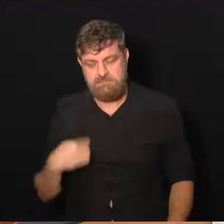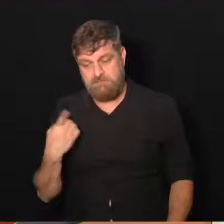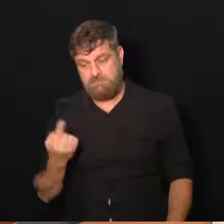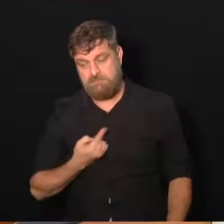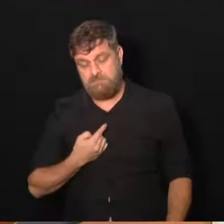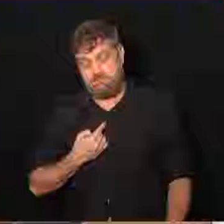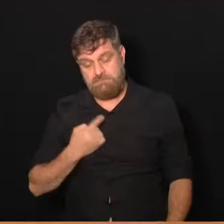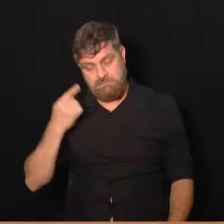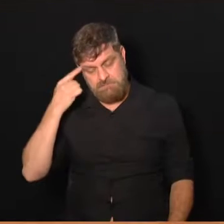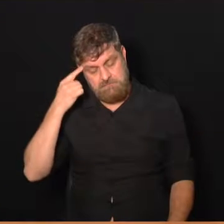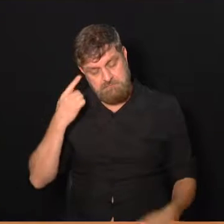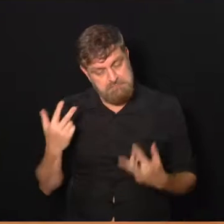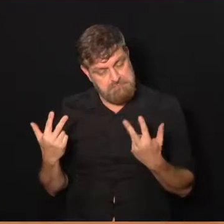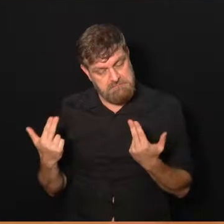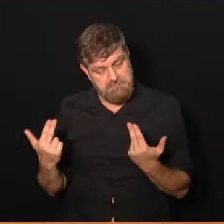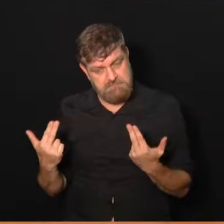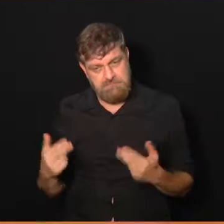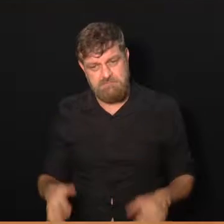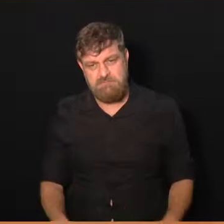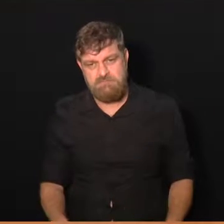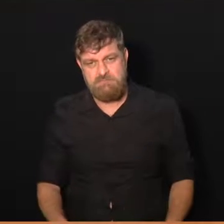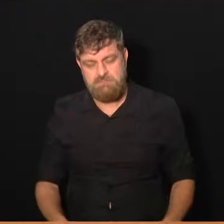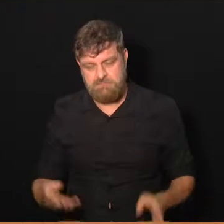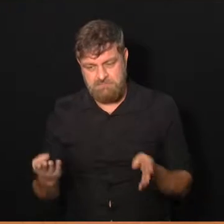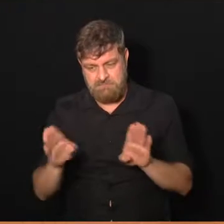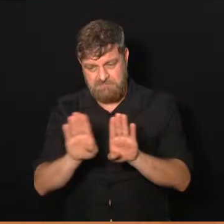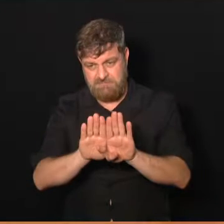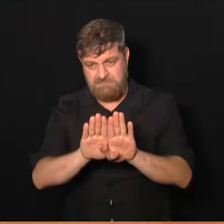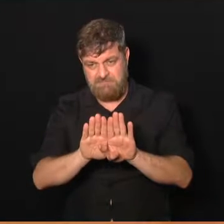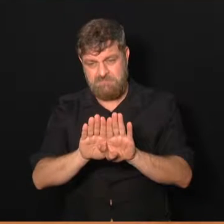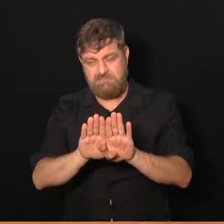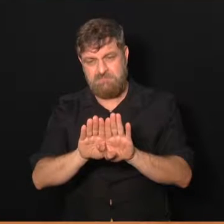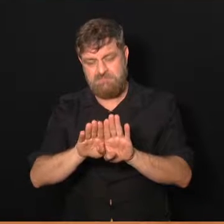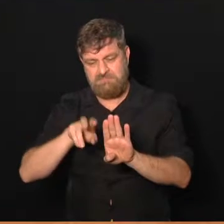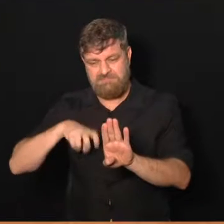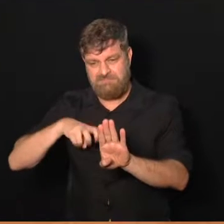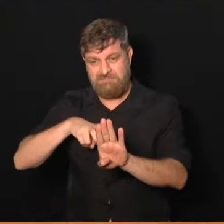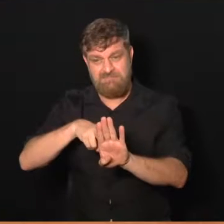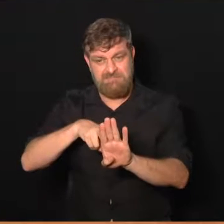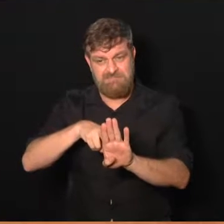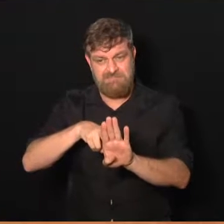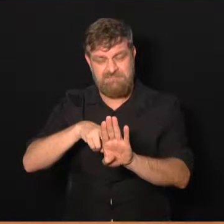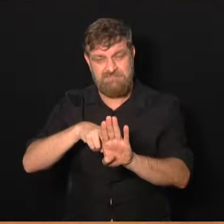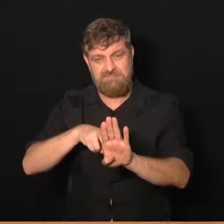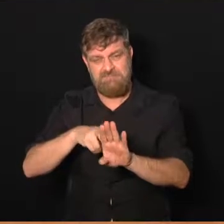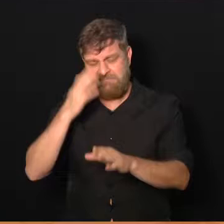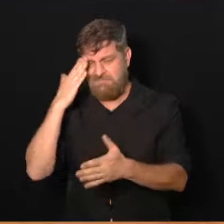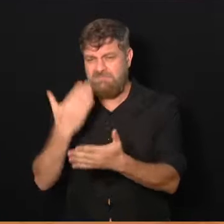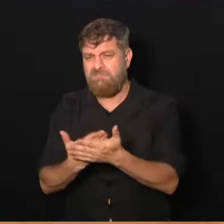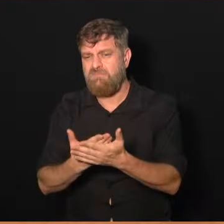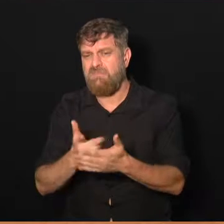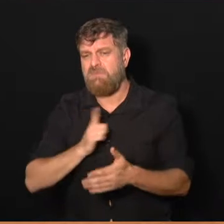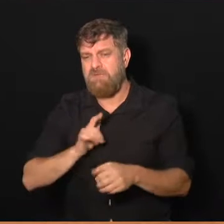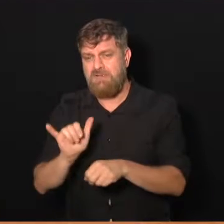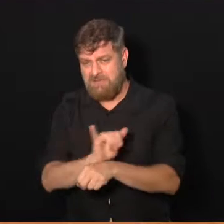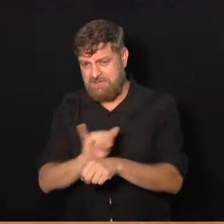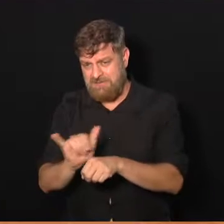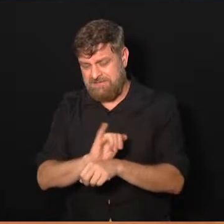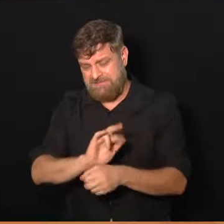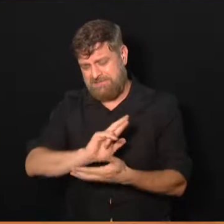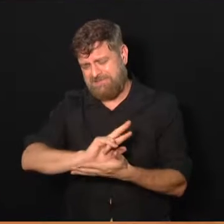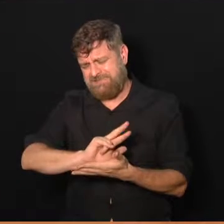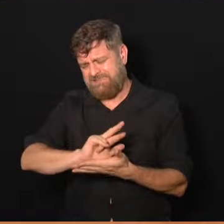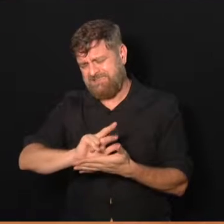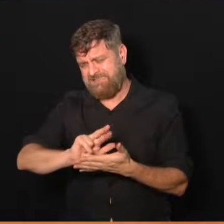Comum está pensando nessa questão dos portões de segurança, enfim, mas eu creio que possa haver mecanismos até